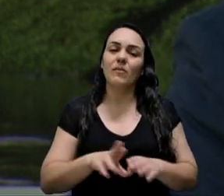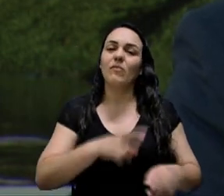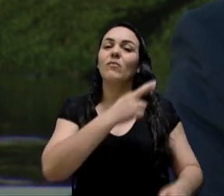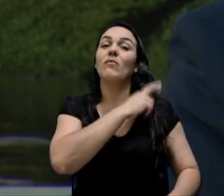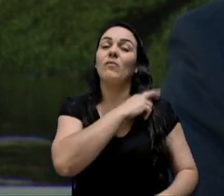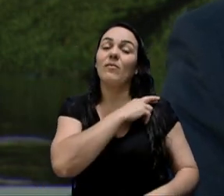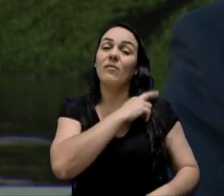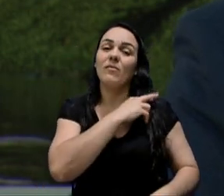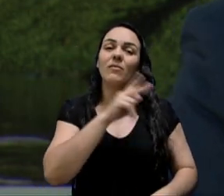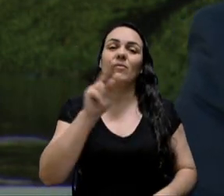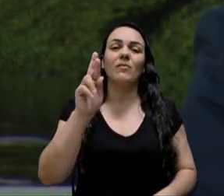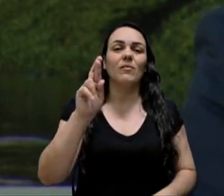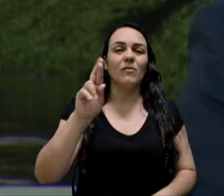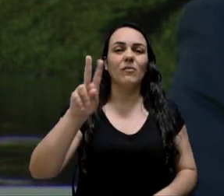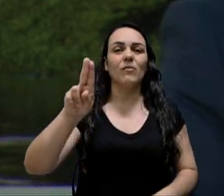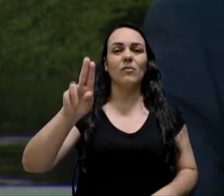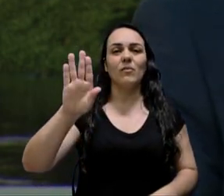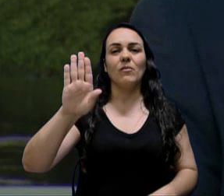do Rubão, né, Rubão?